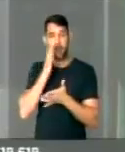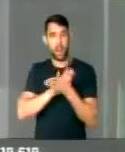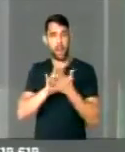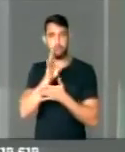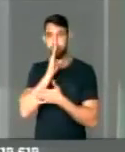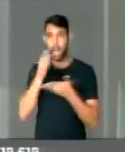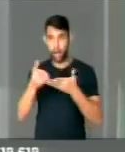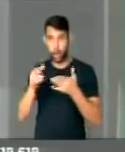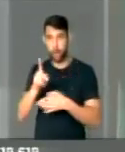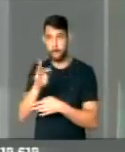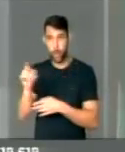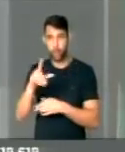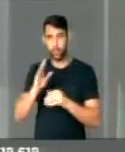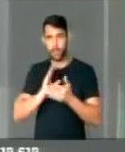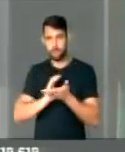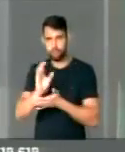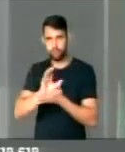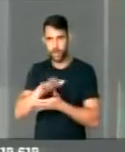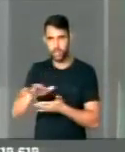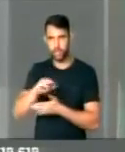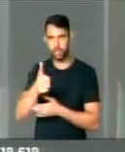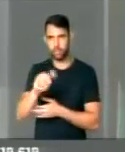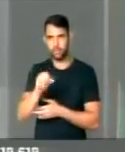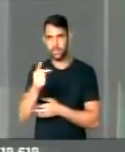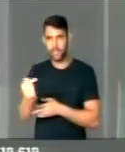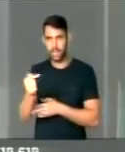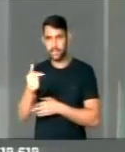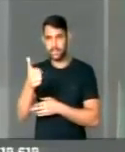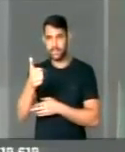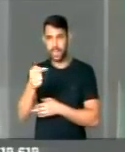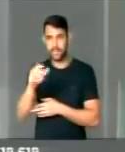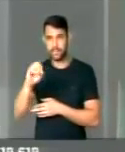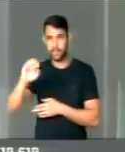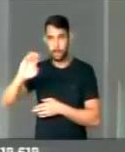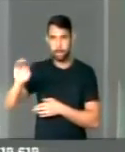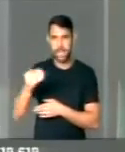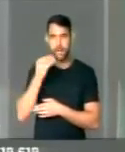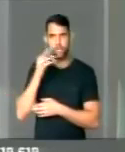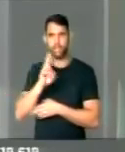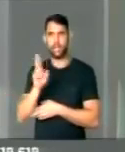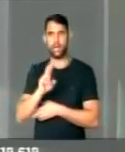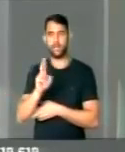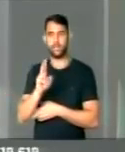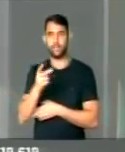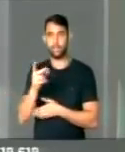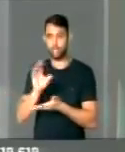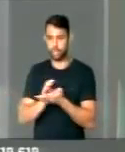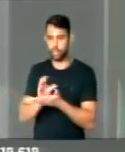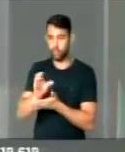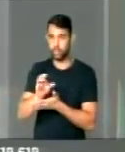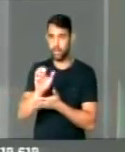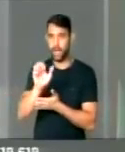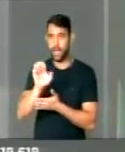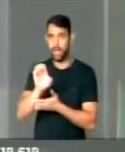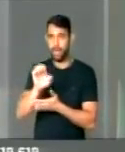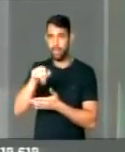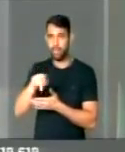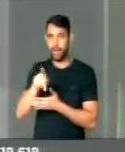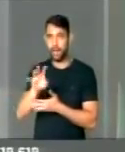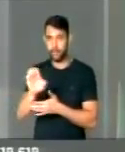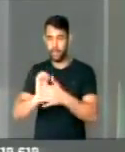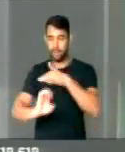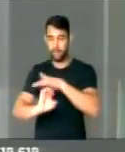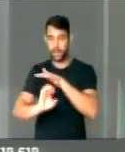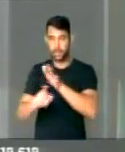nada. Agora que o Porto tem para investir em 2017 700 milhões de reais, recurso da EMAP, da